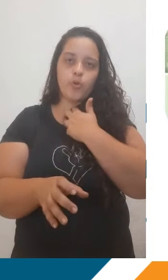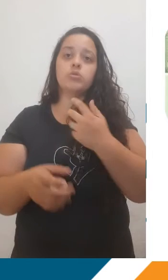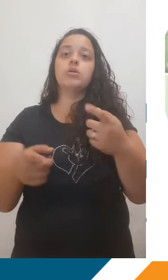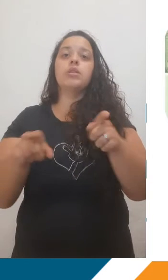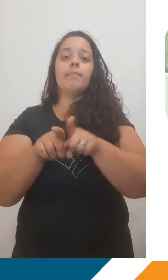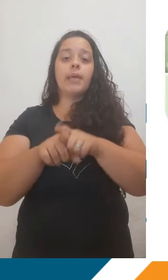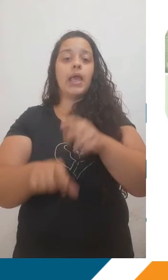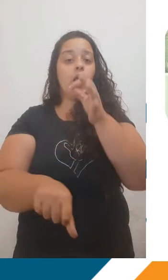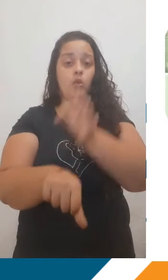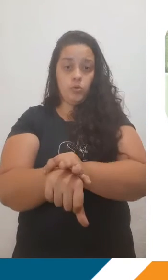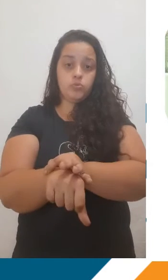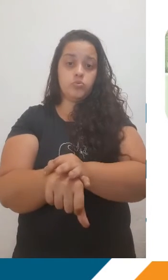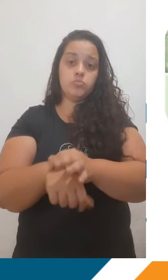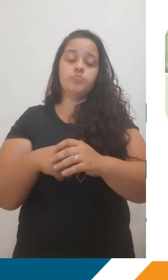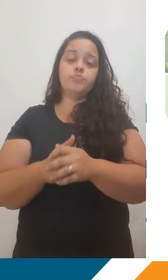Relógio,